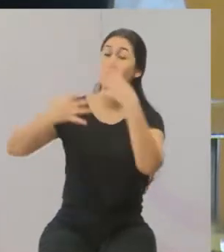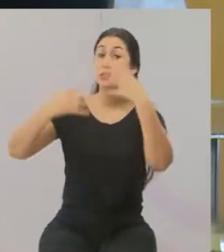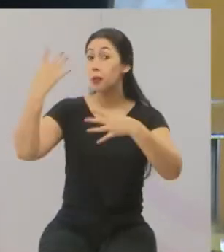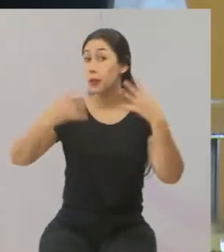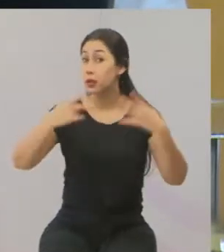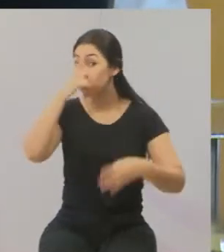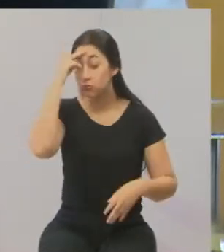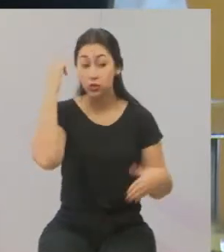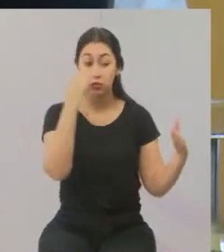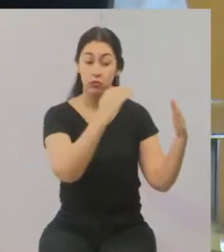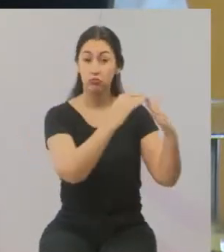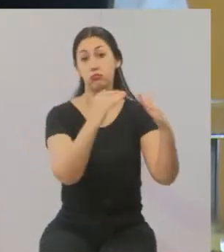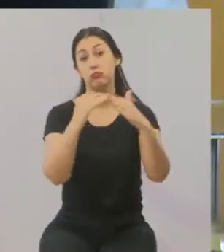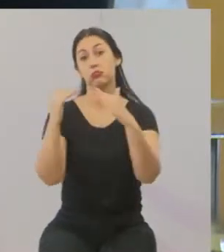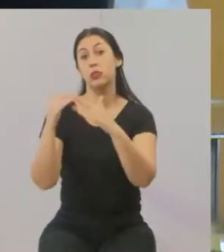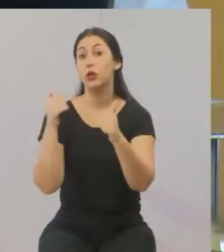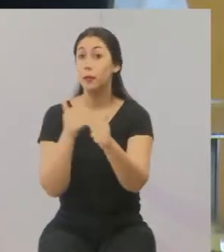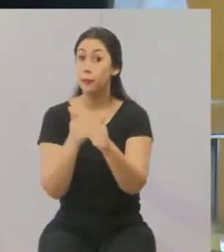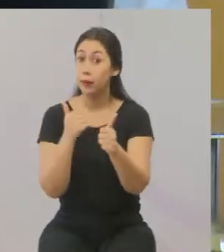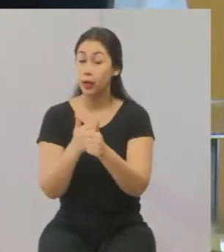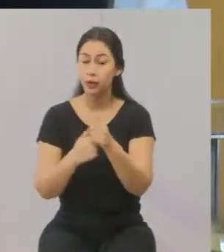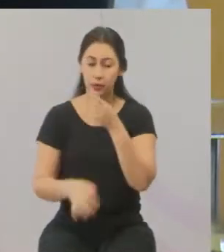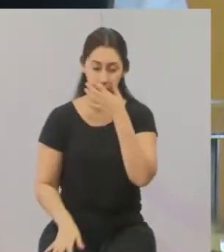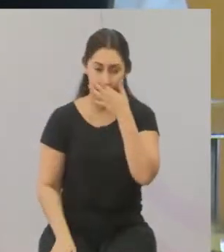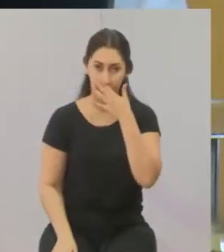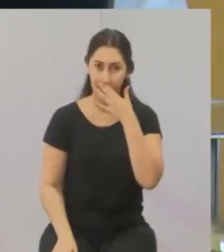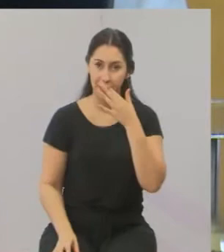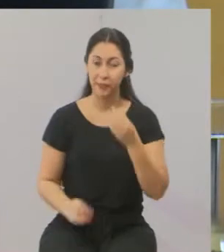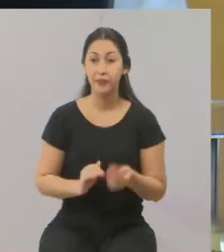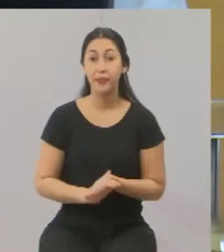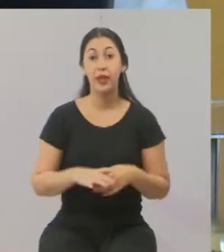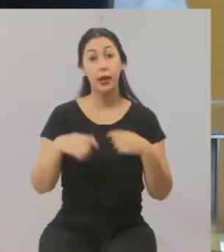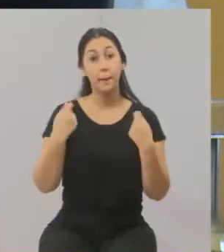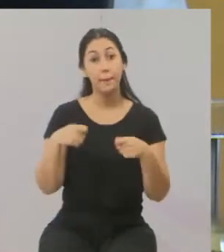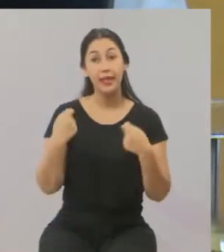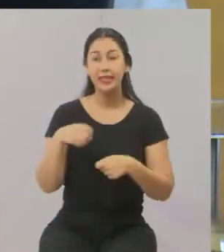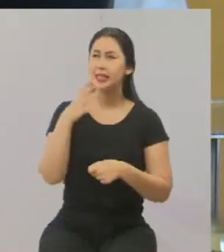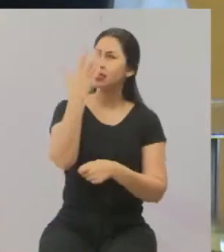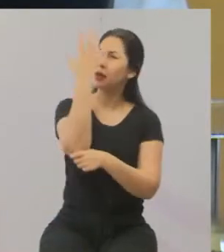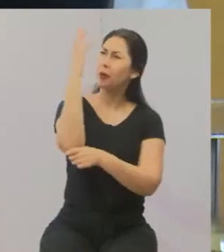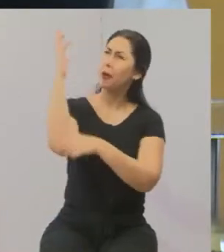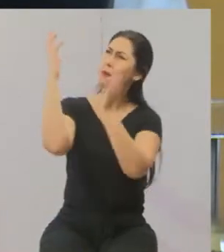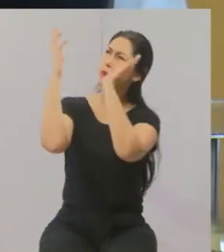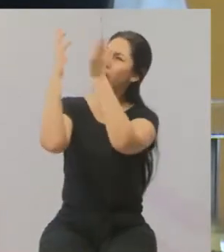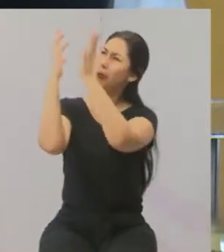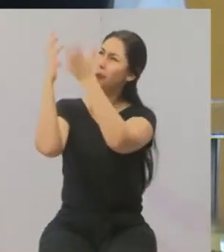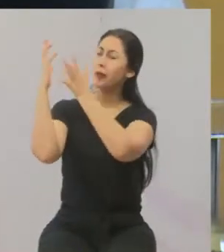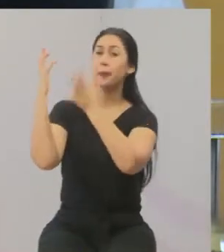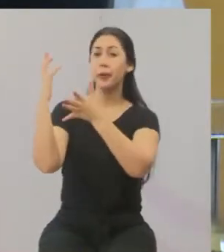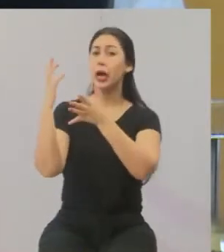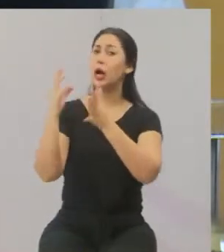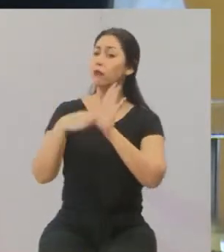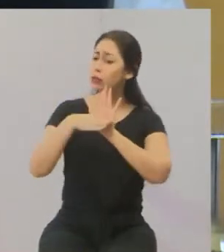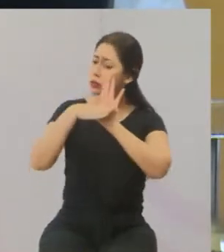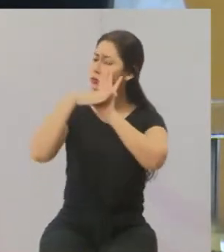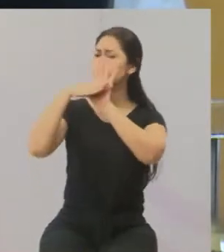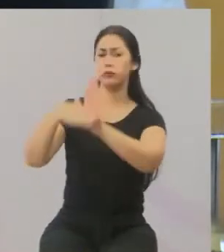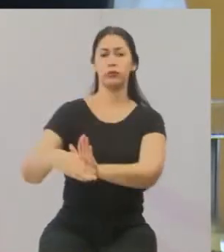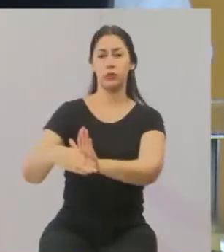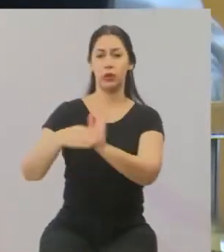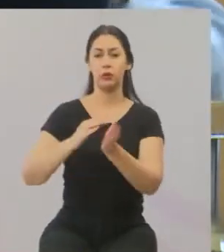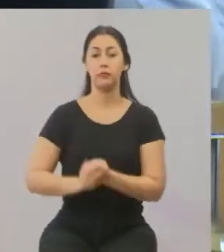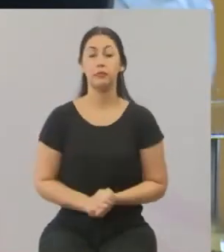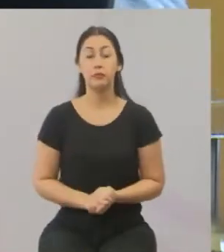aos moradores do entorno, sendo certo que a adoção da medida, ora solicitada, representará grande benefício a todos esses